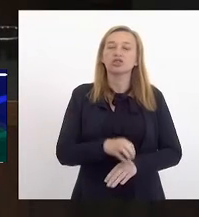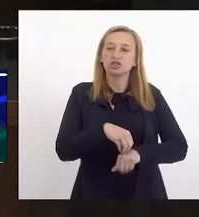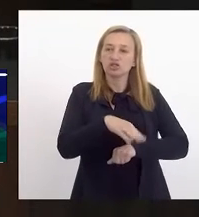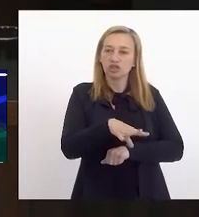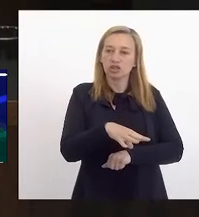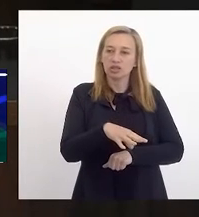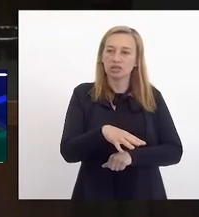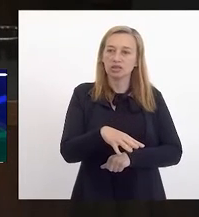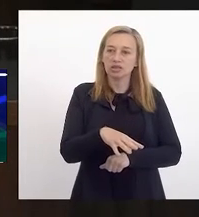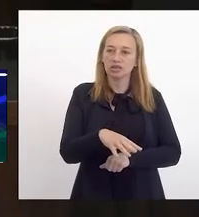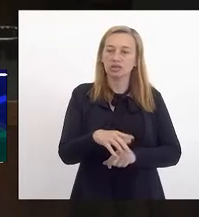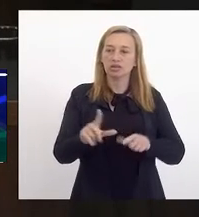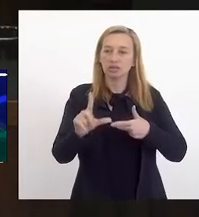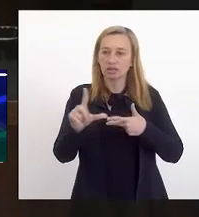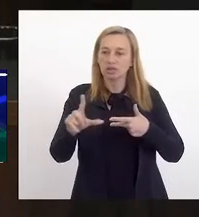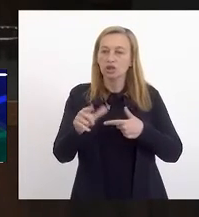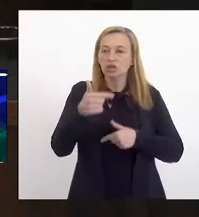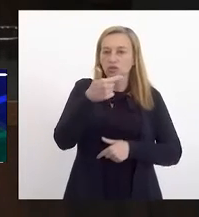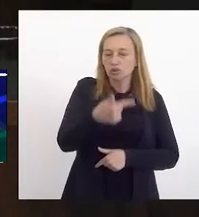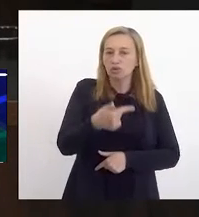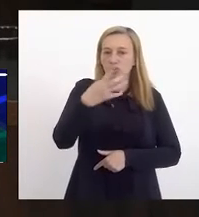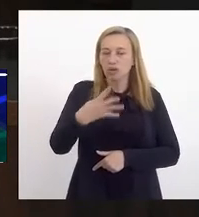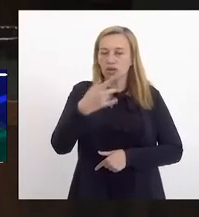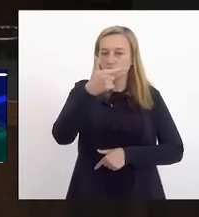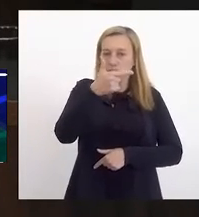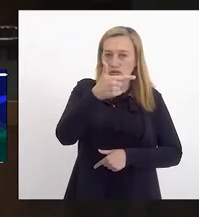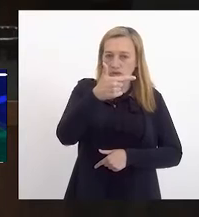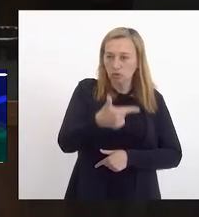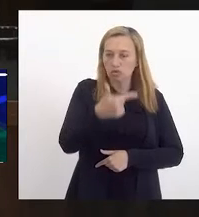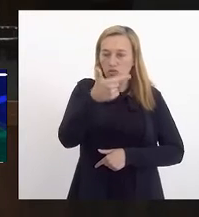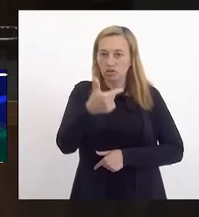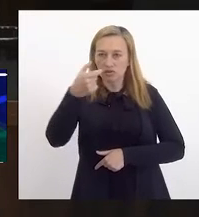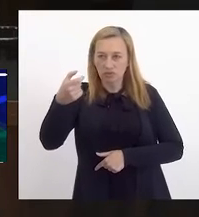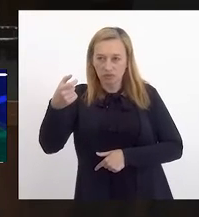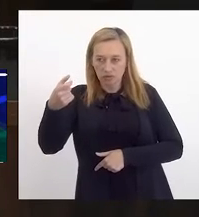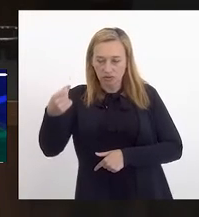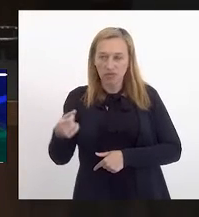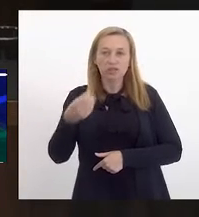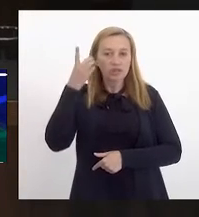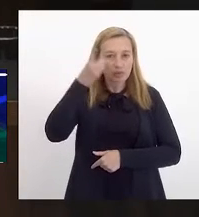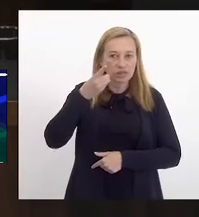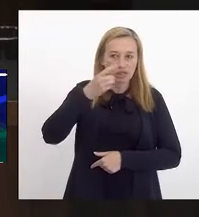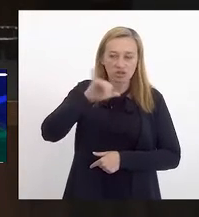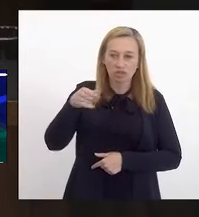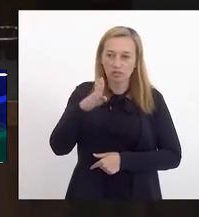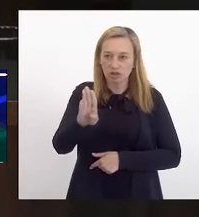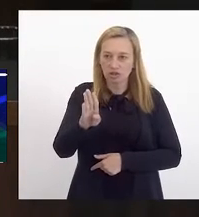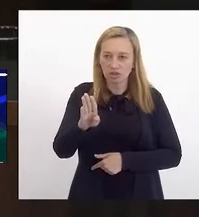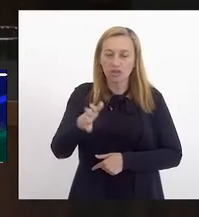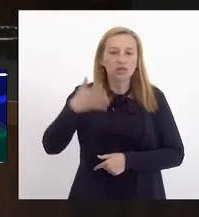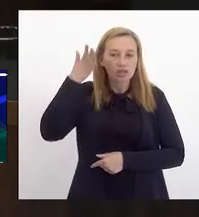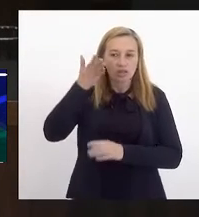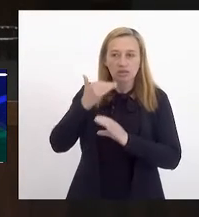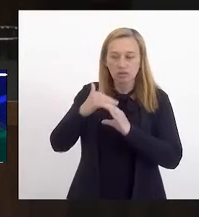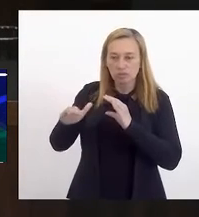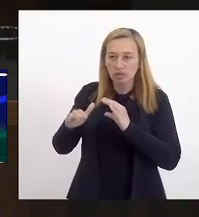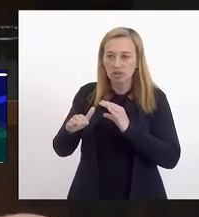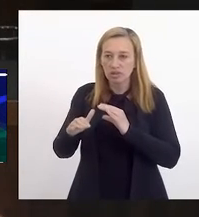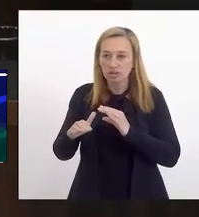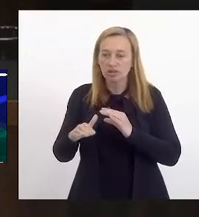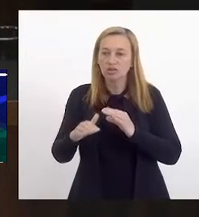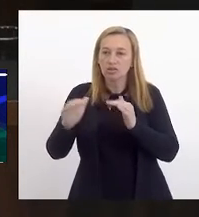Indicação legislativa 242 de 2020 do deputado Jair Bittencourt, que solicita o envio de mensagem